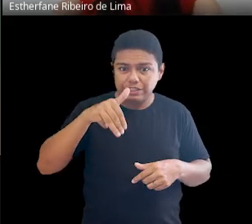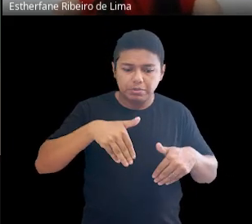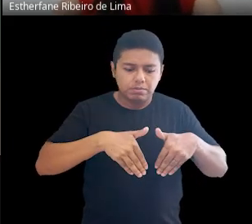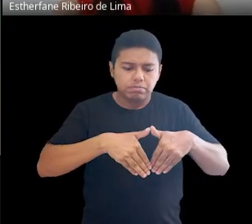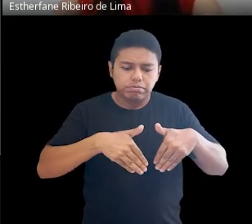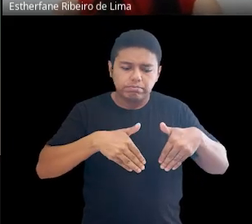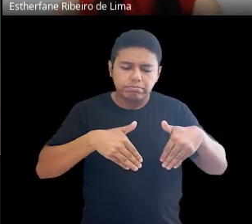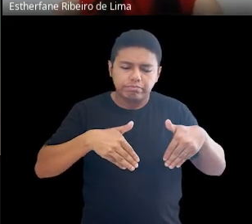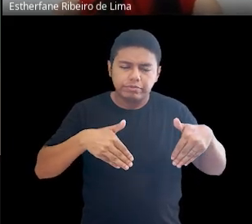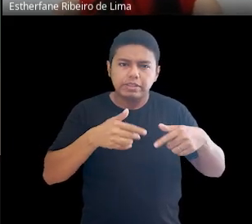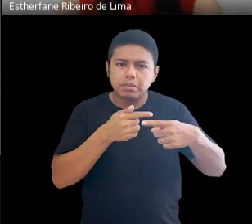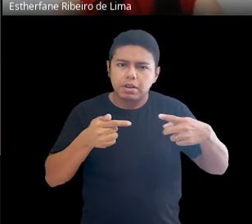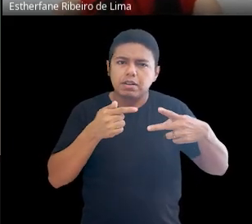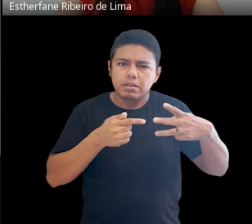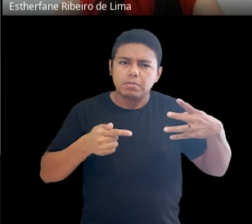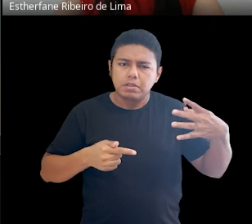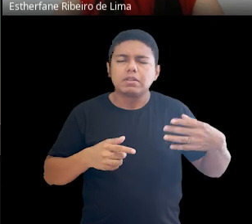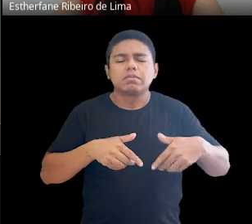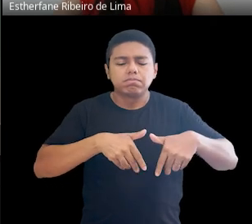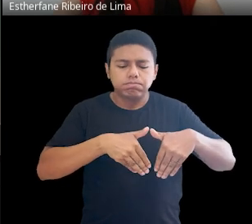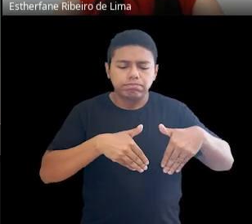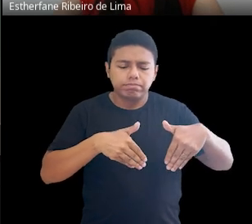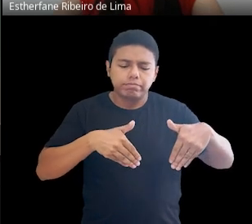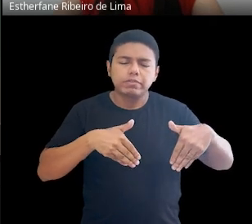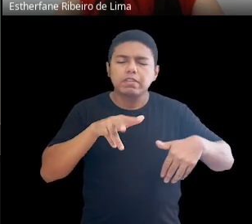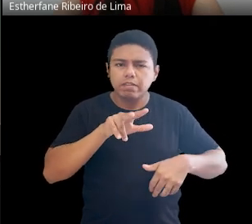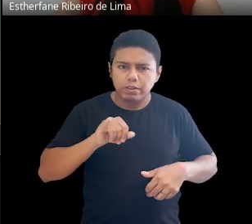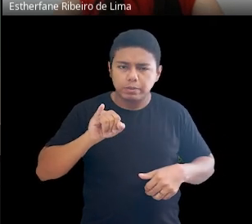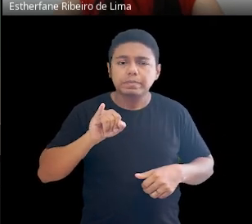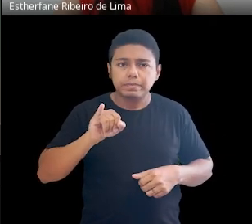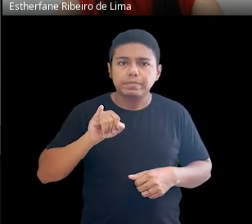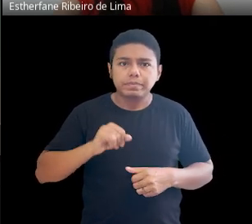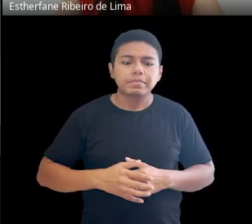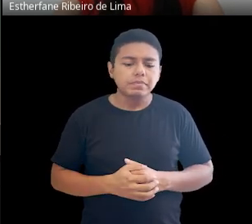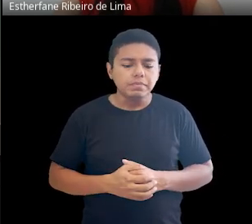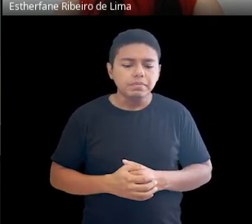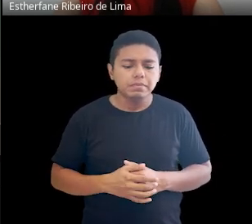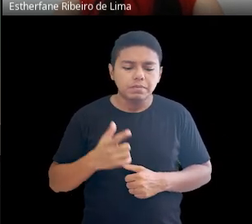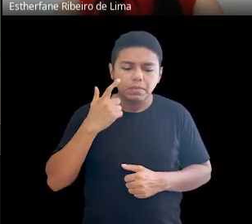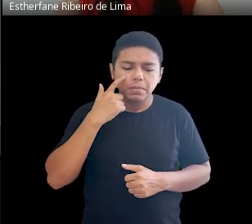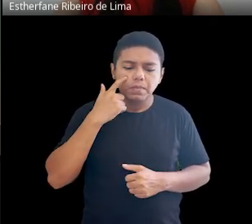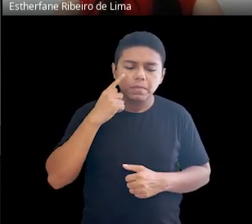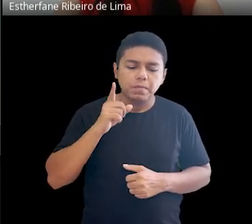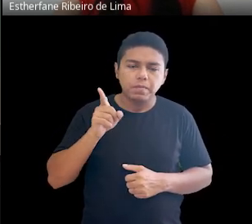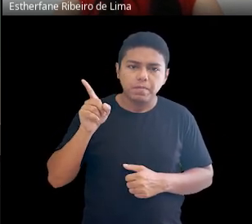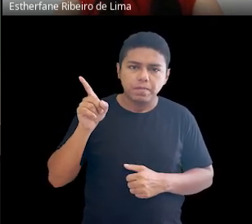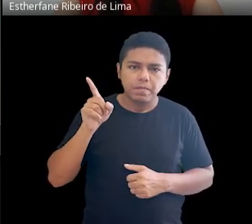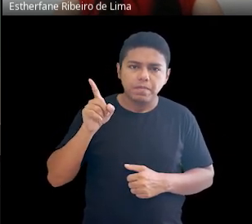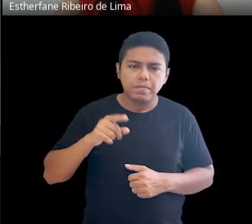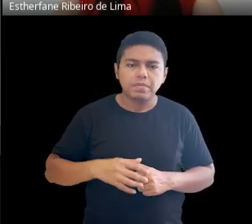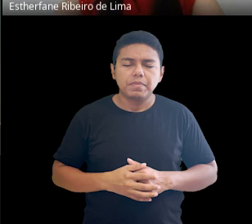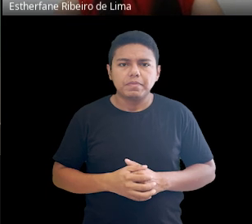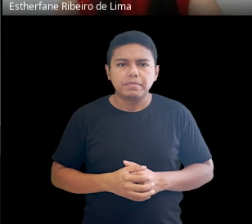semana. Essa medida da altura uterina, ela vai ser realizada através da borda superior da sínfise